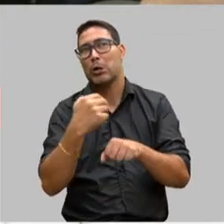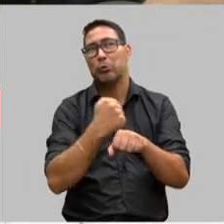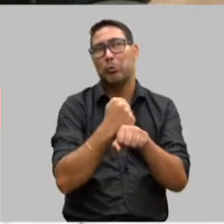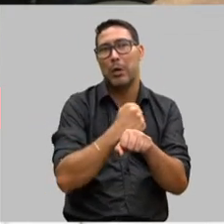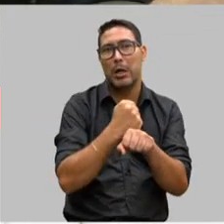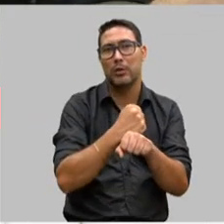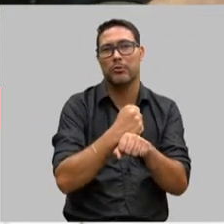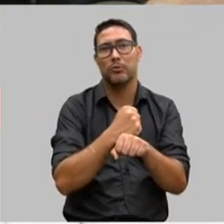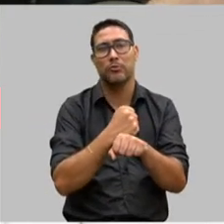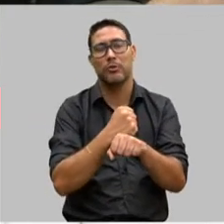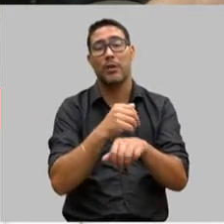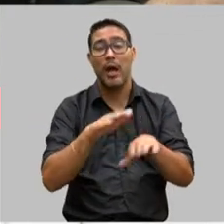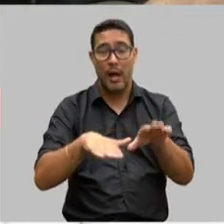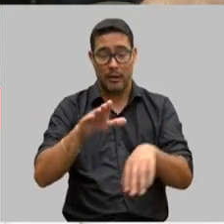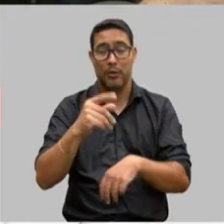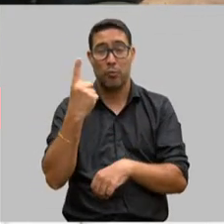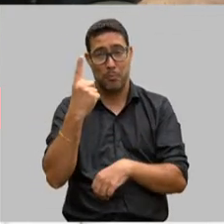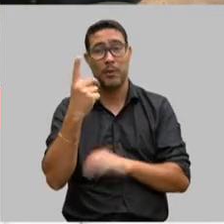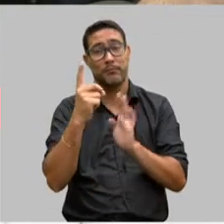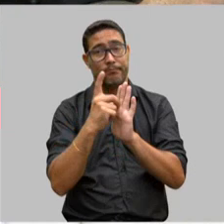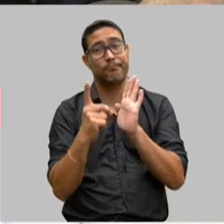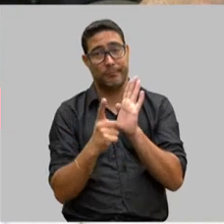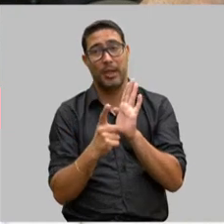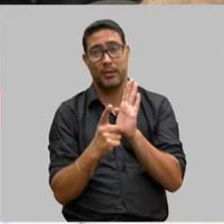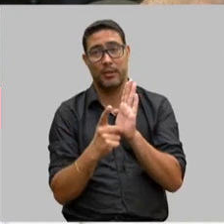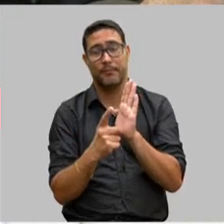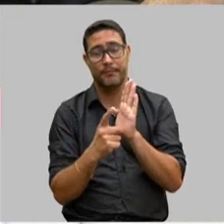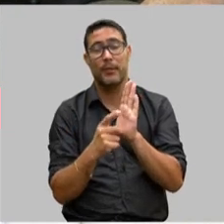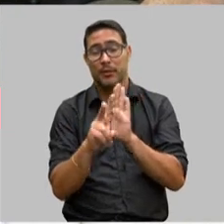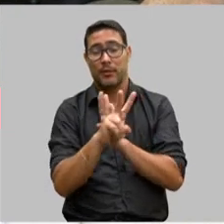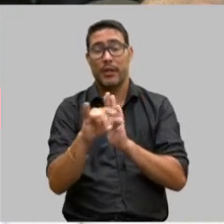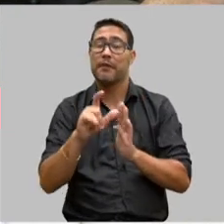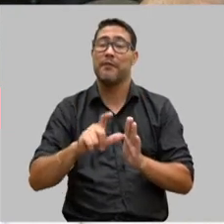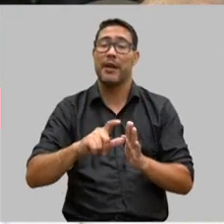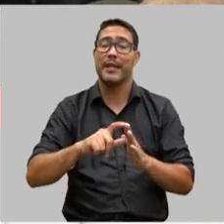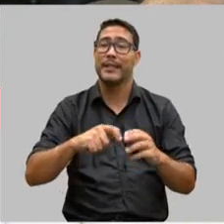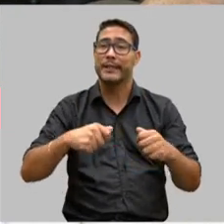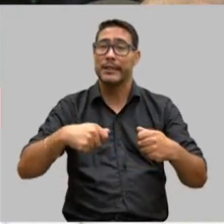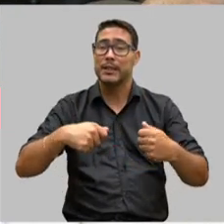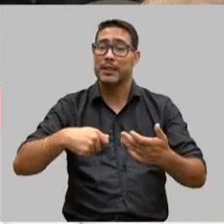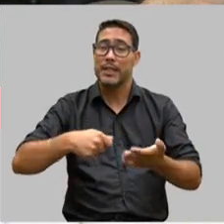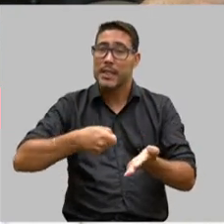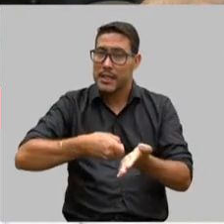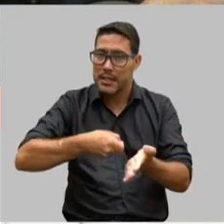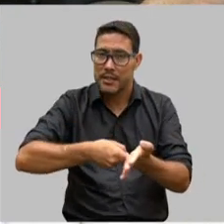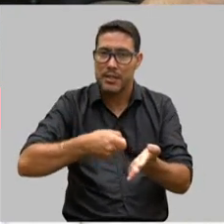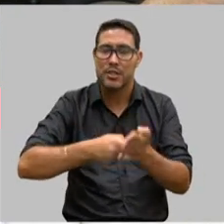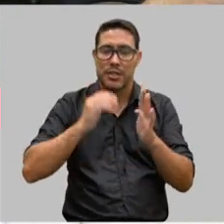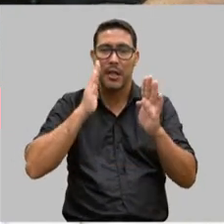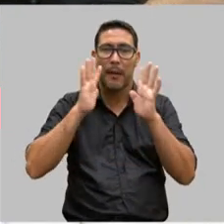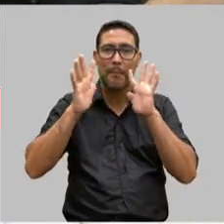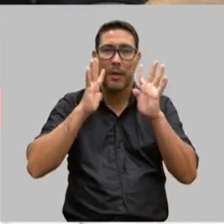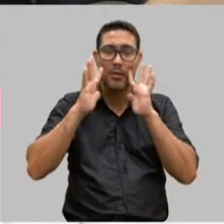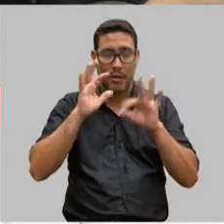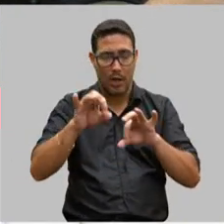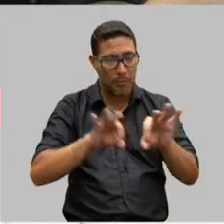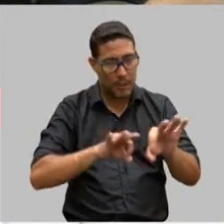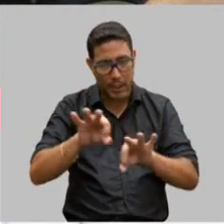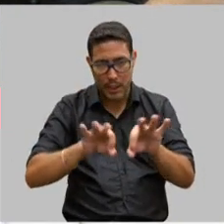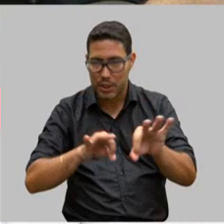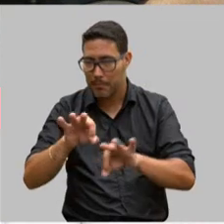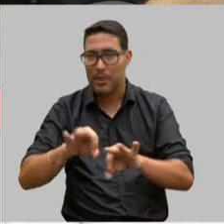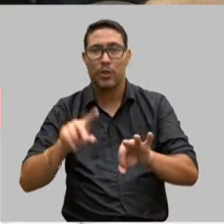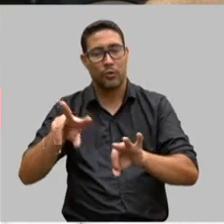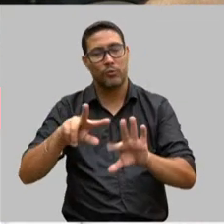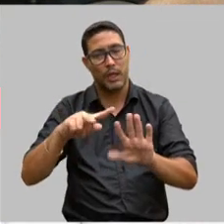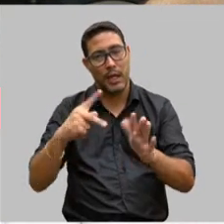de 1 década, tá? Que exigirá pensar o planejamento e ação